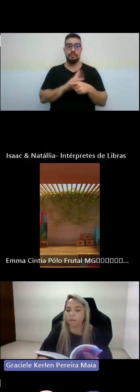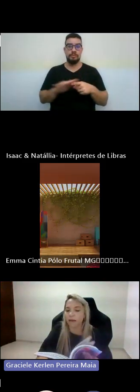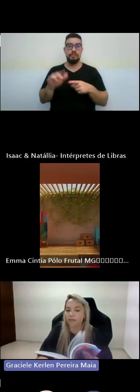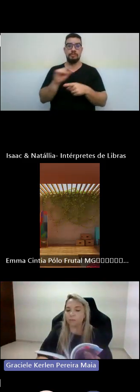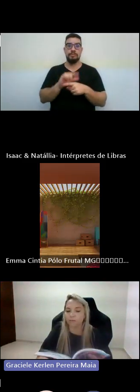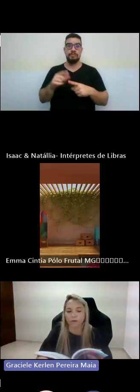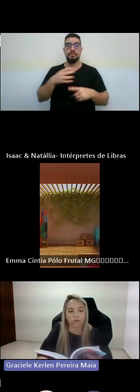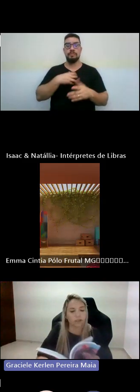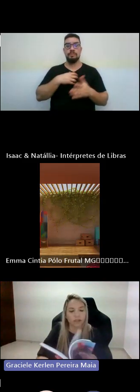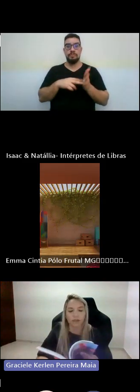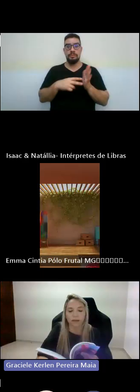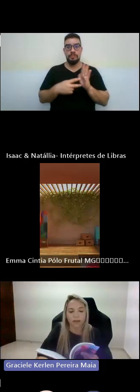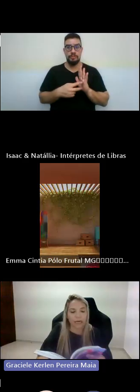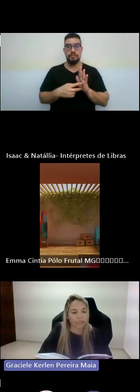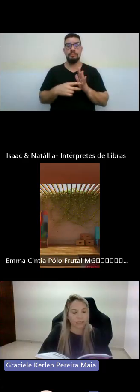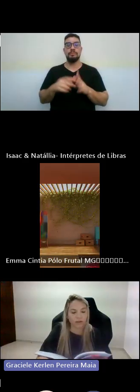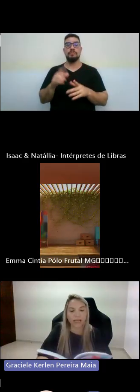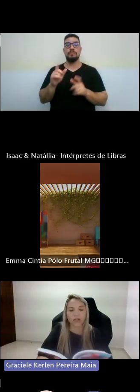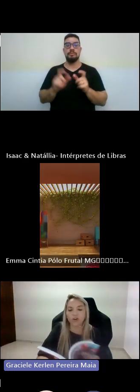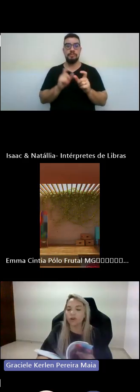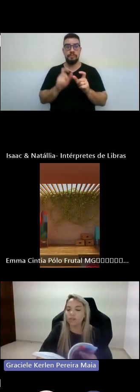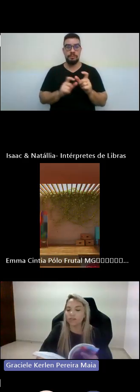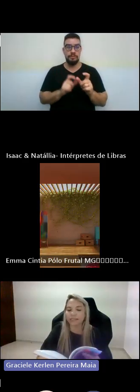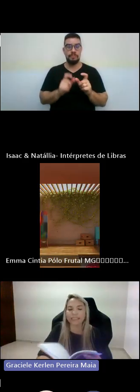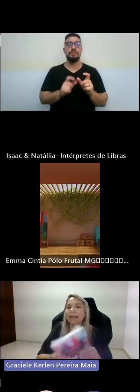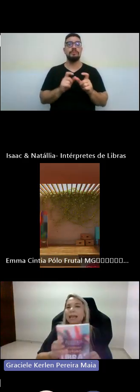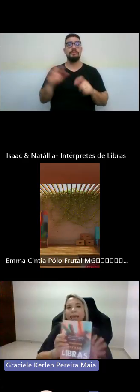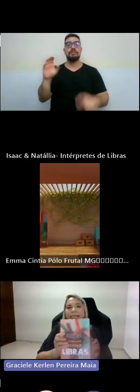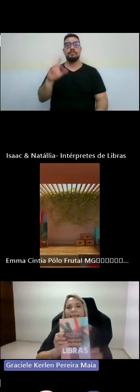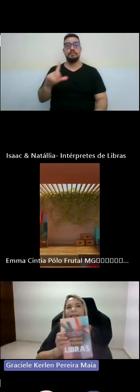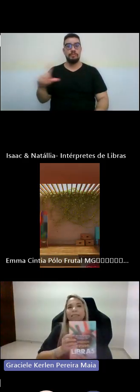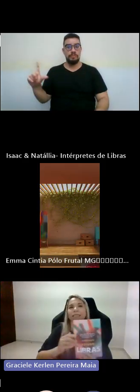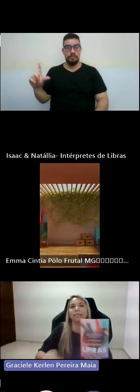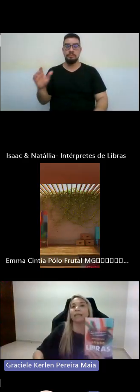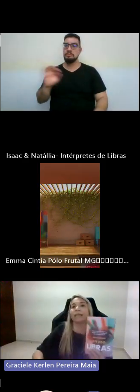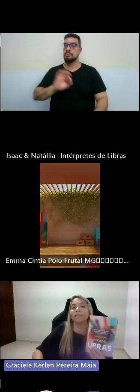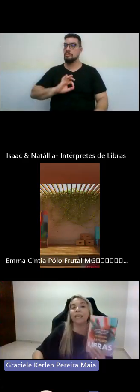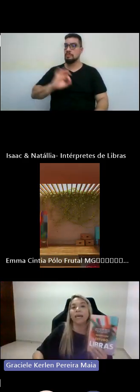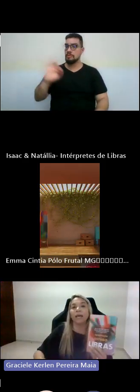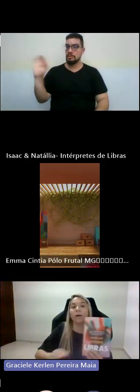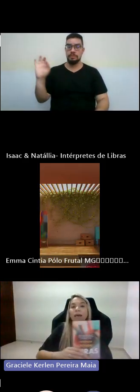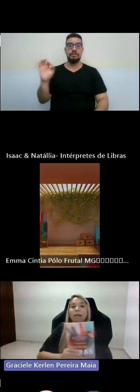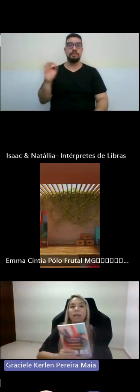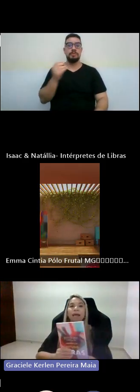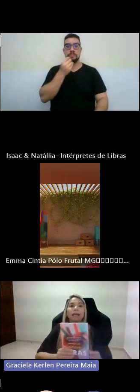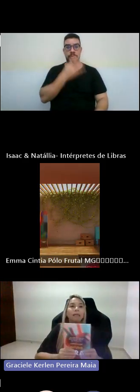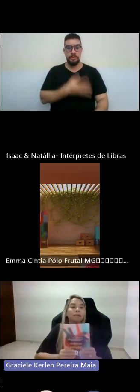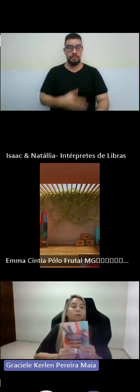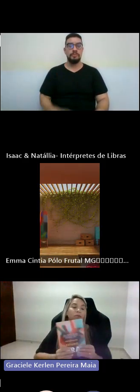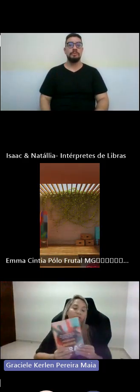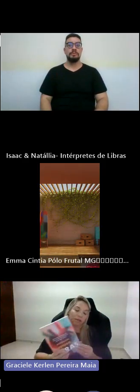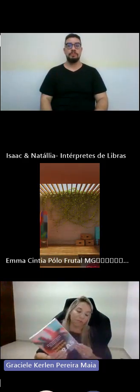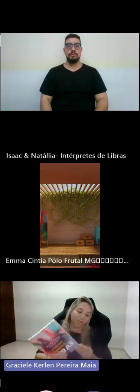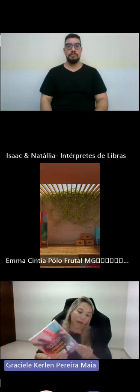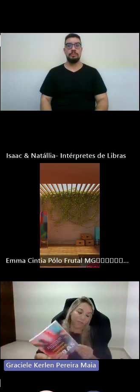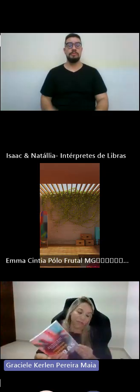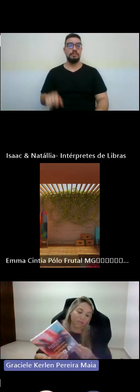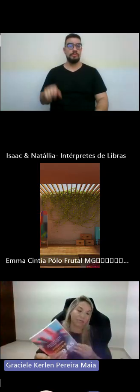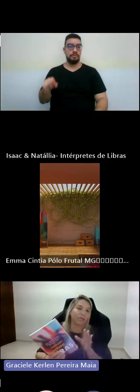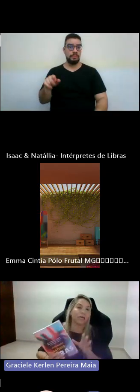semântica, pragmática, morfologia, classificadores. Excelente, tá, gente? Excelente. Ele